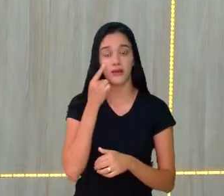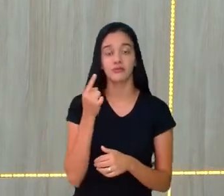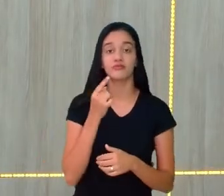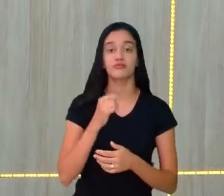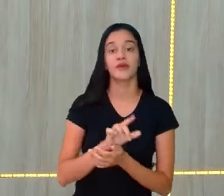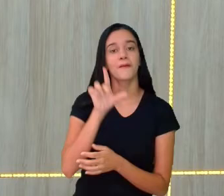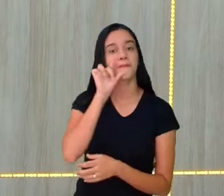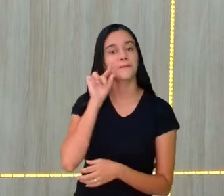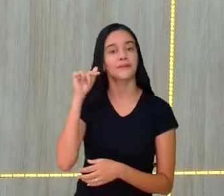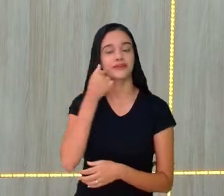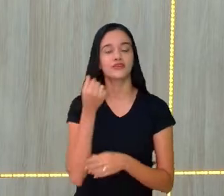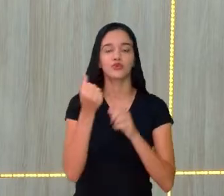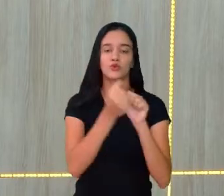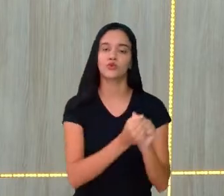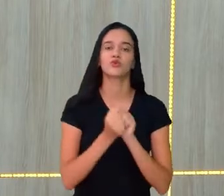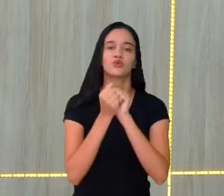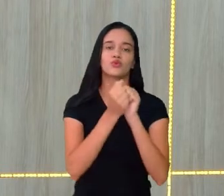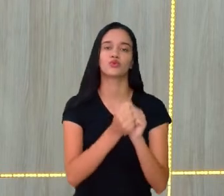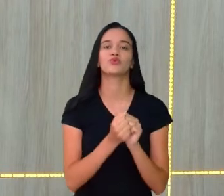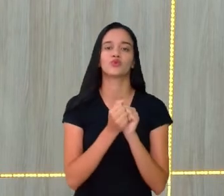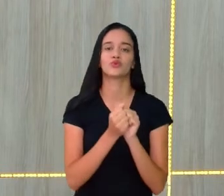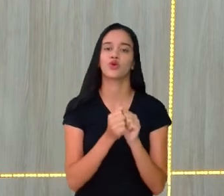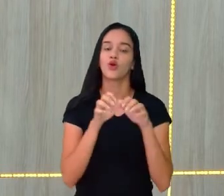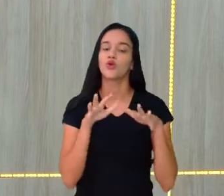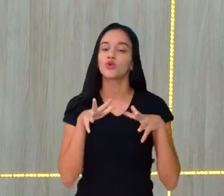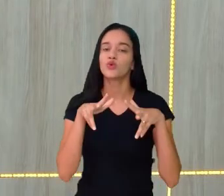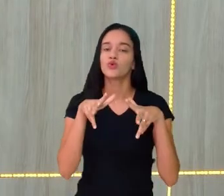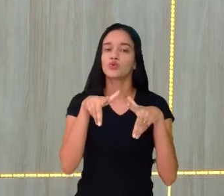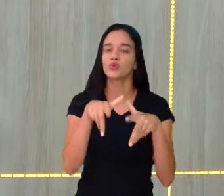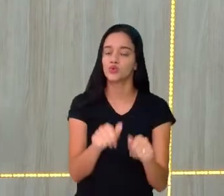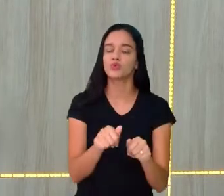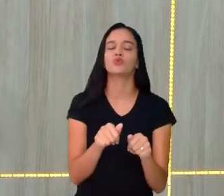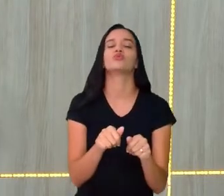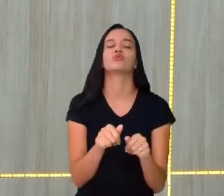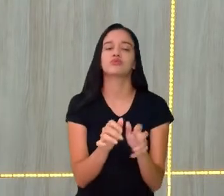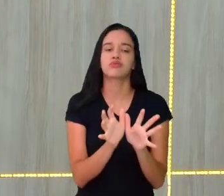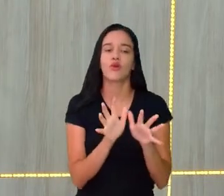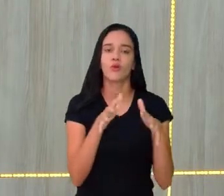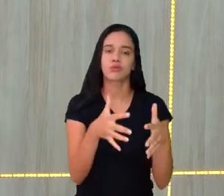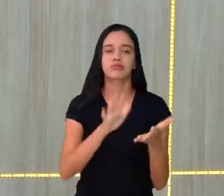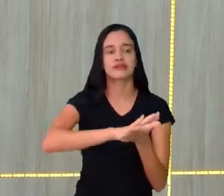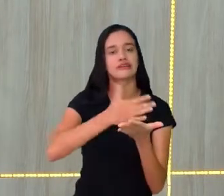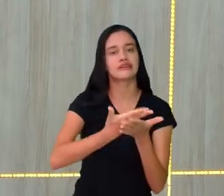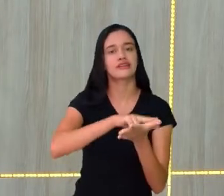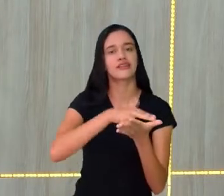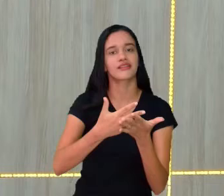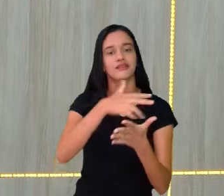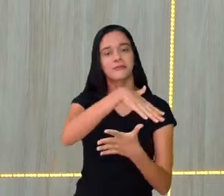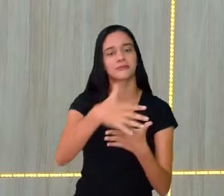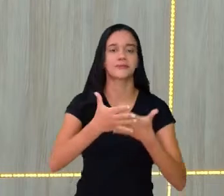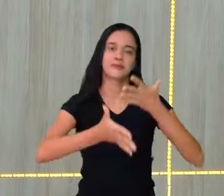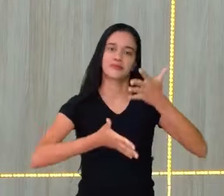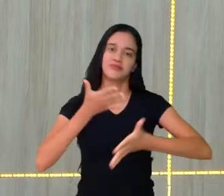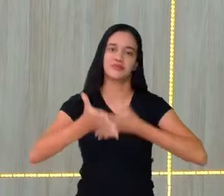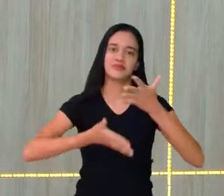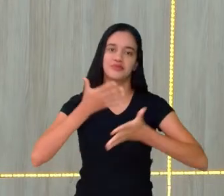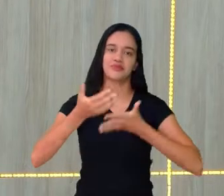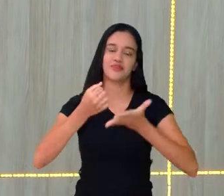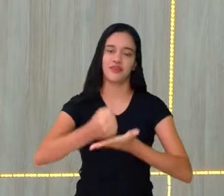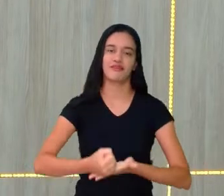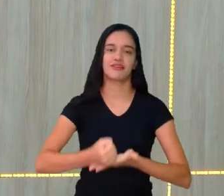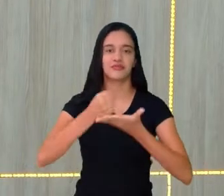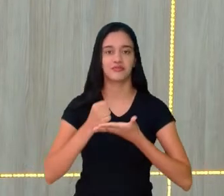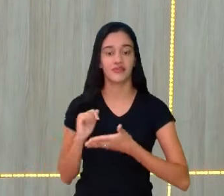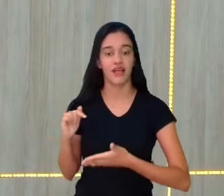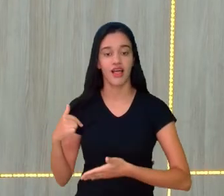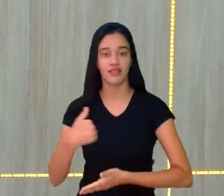então Midian junto com todas as outras intérpretes de Libras, né? Nos ajudam para